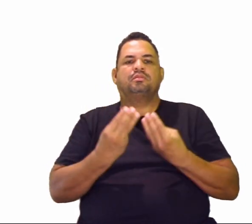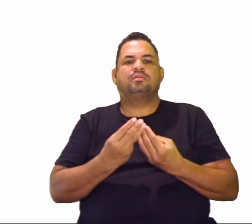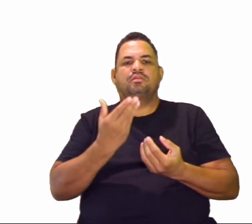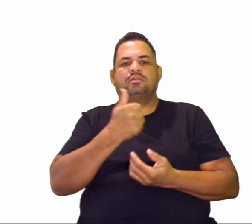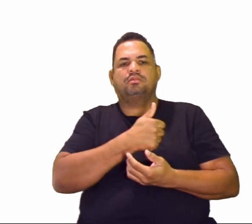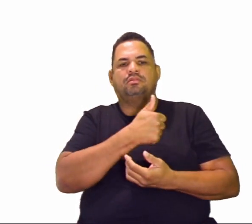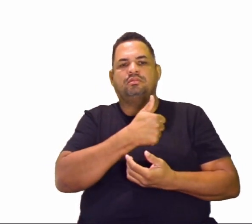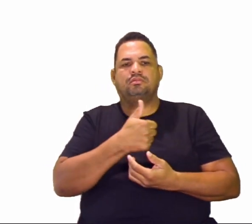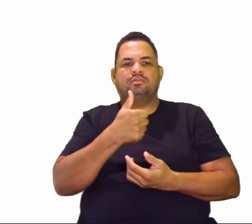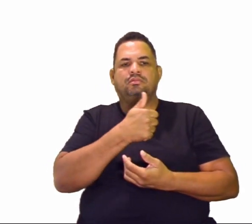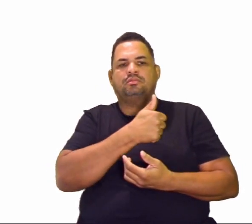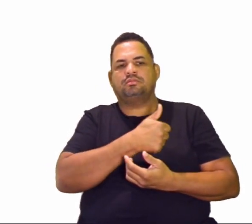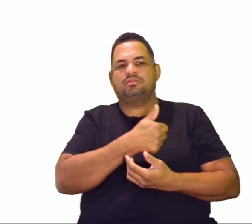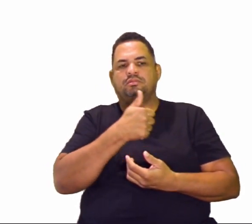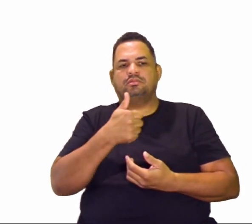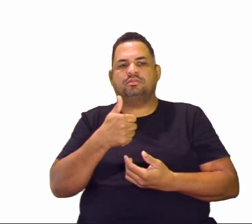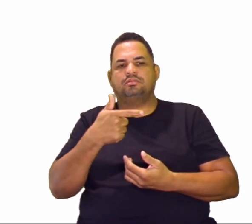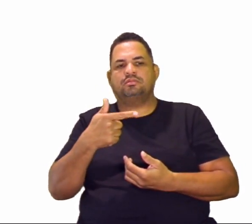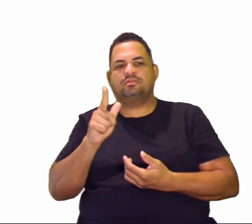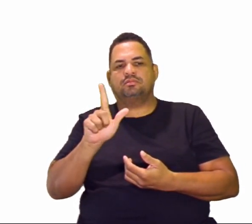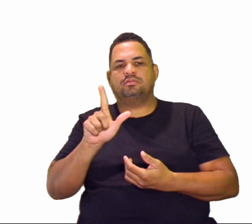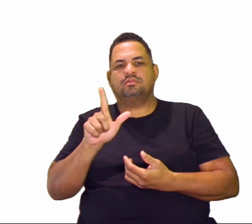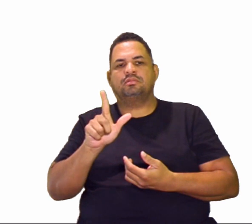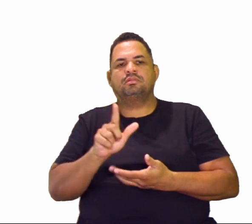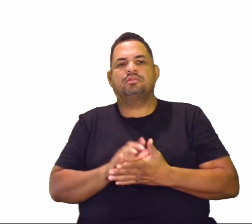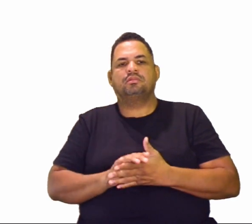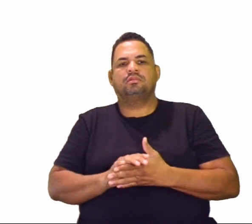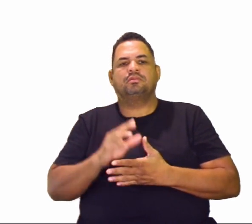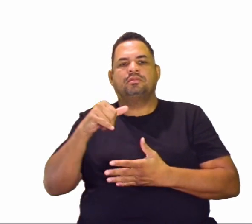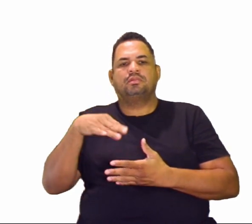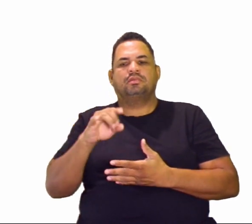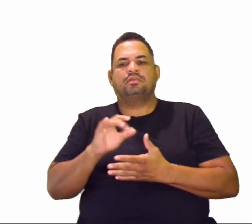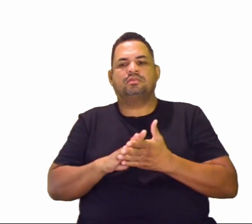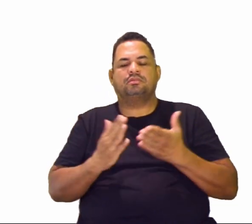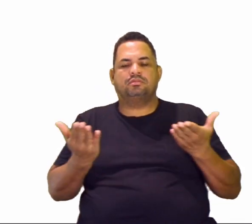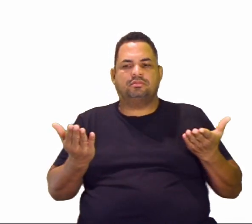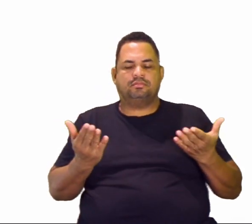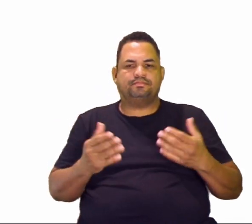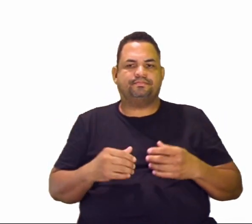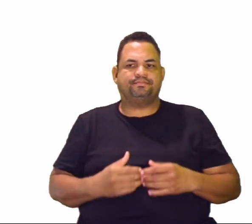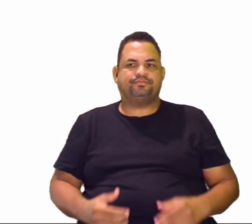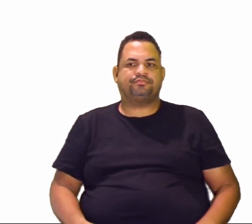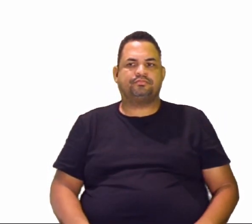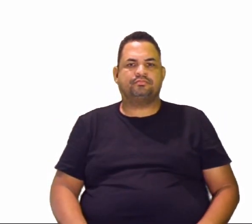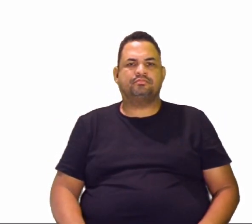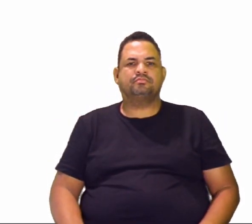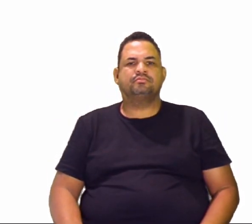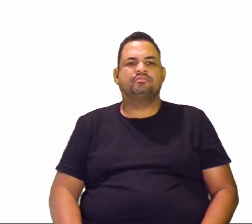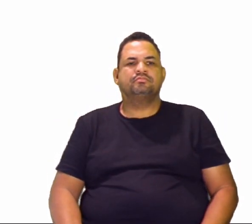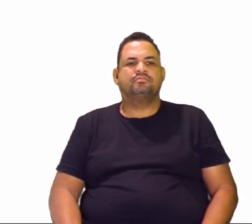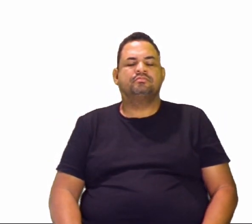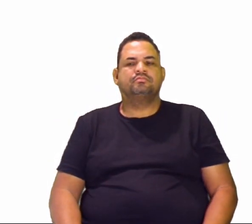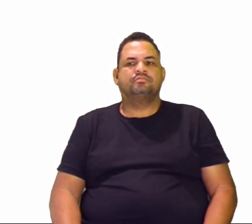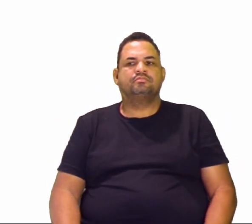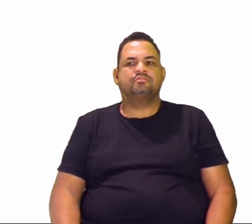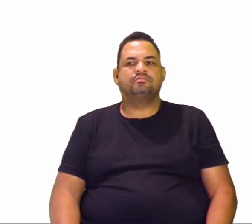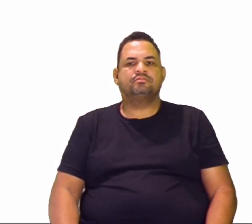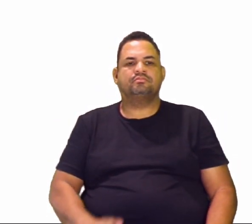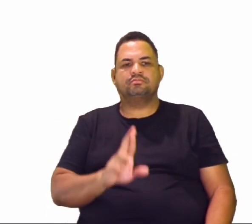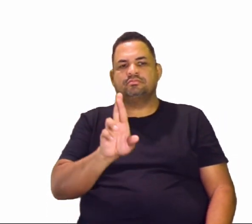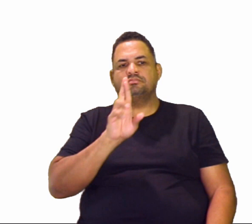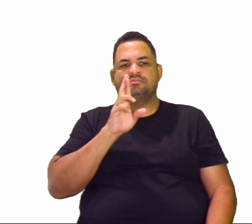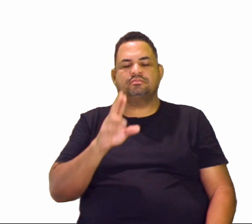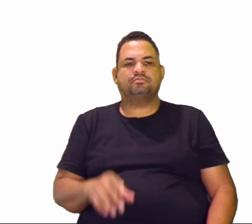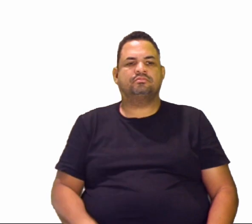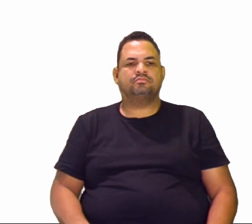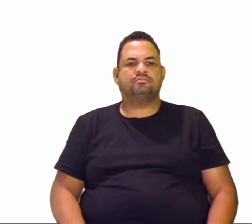volume de 112 litros de gás metano. Para isso, olha só, a